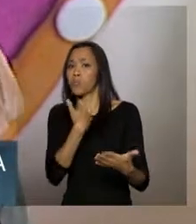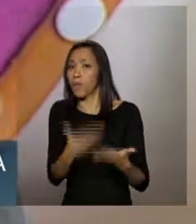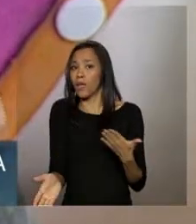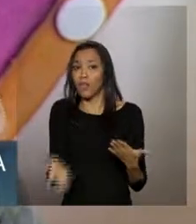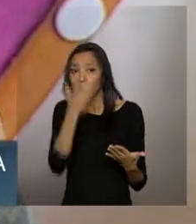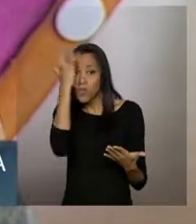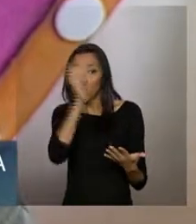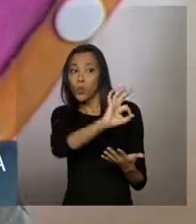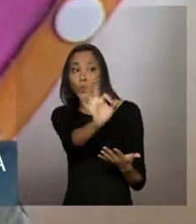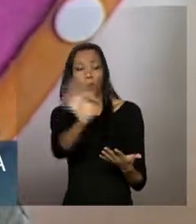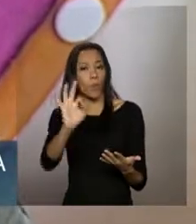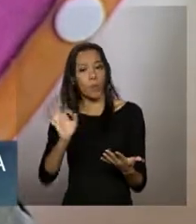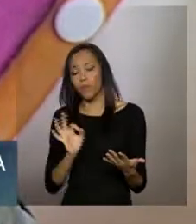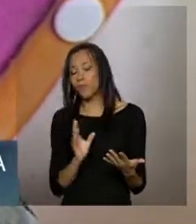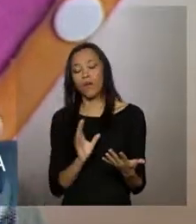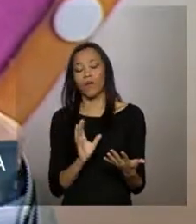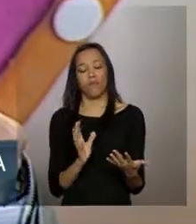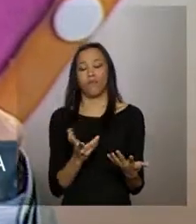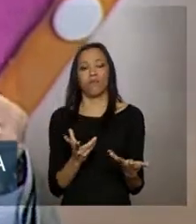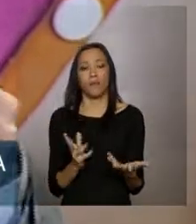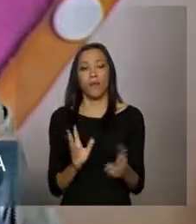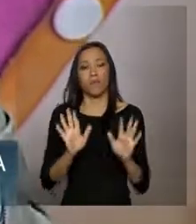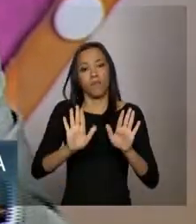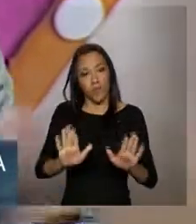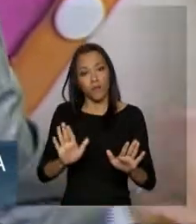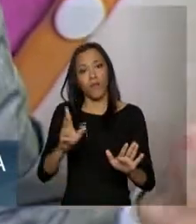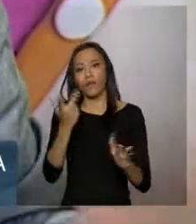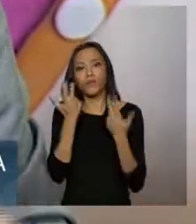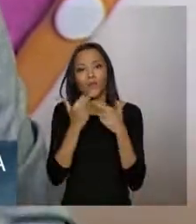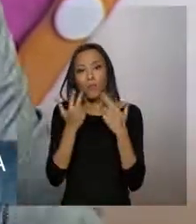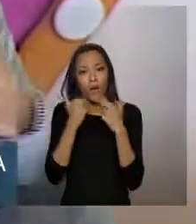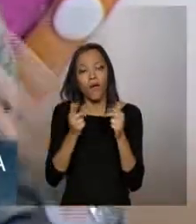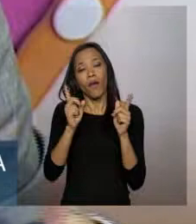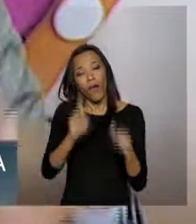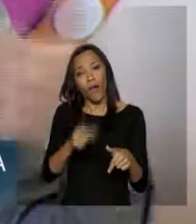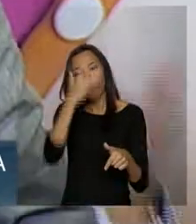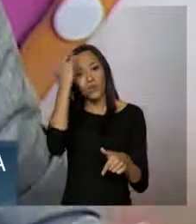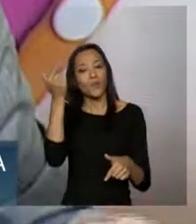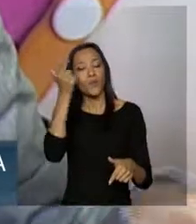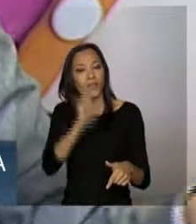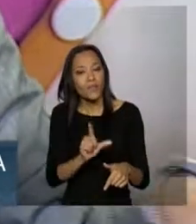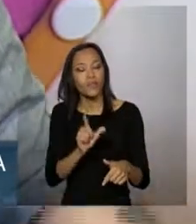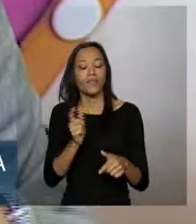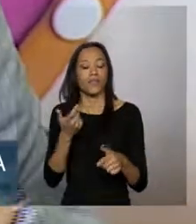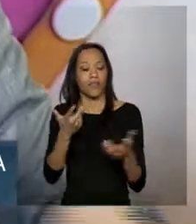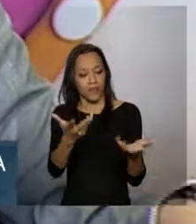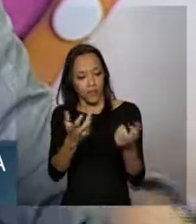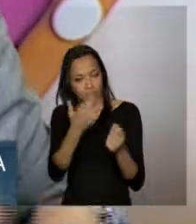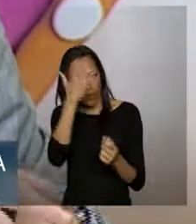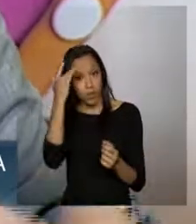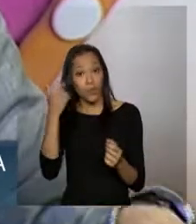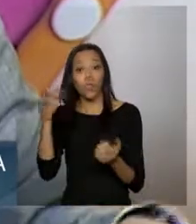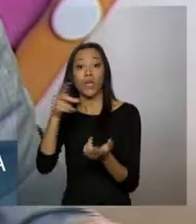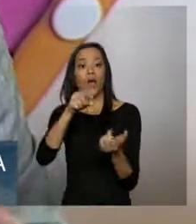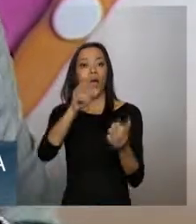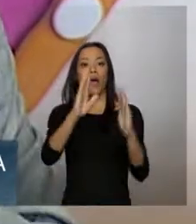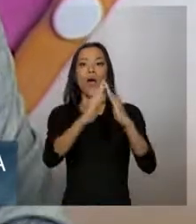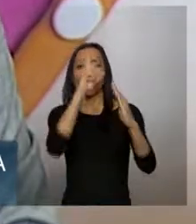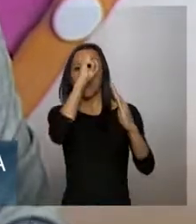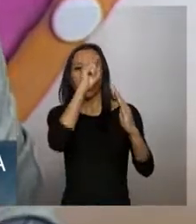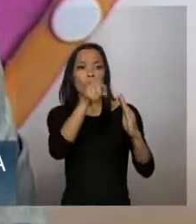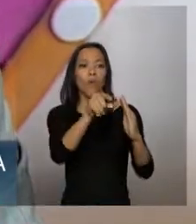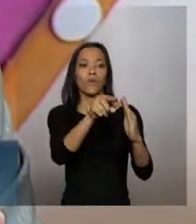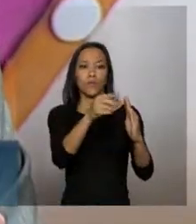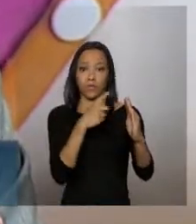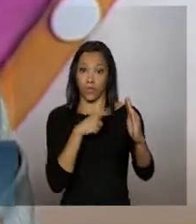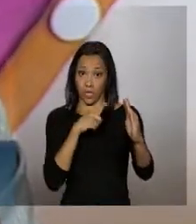um grauzinho de imprevisibilidade, mas não é o comum. O comum é conseguir atender, remaneja a vacina de um posto para outro, agora